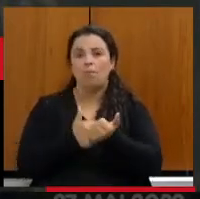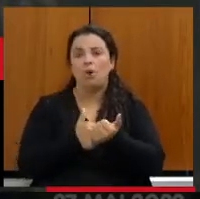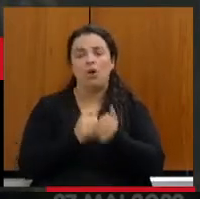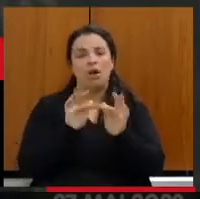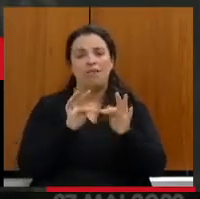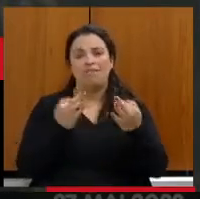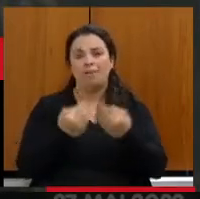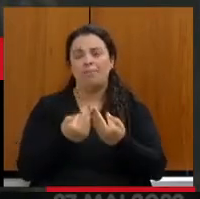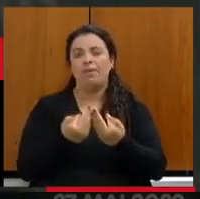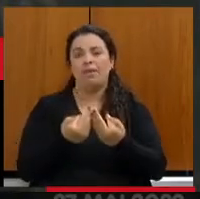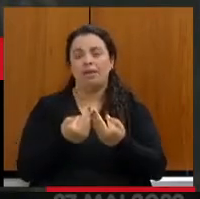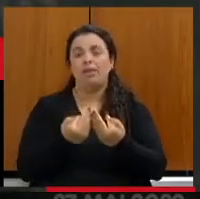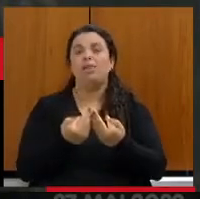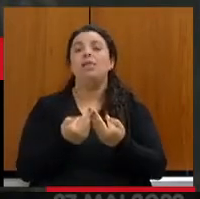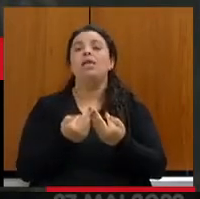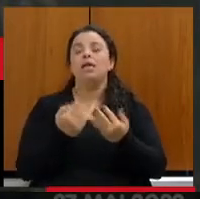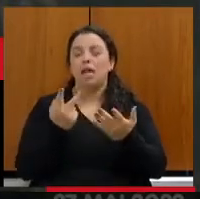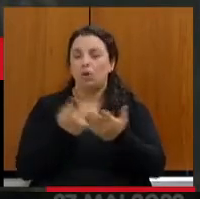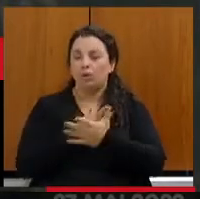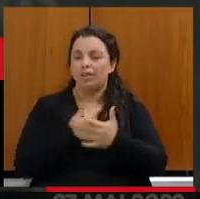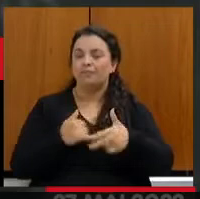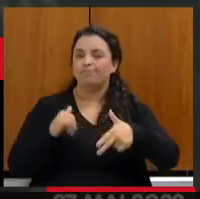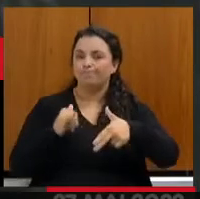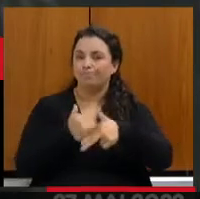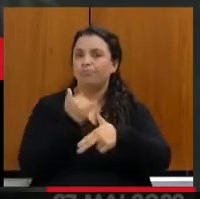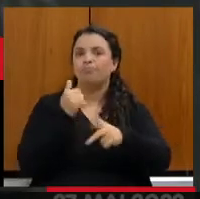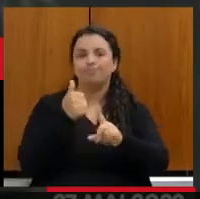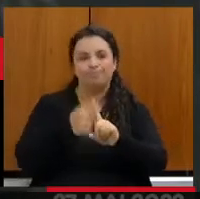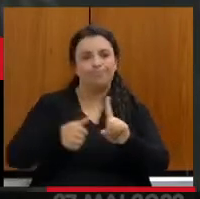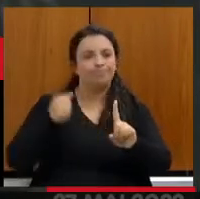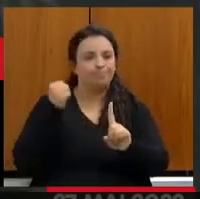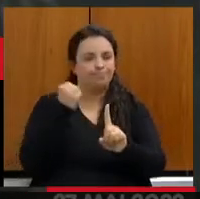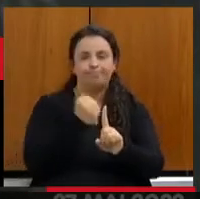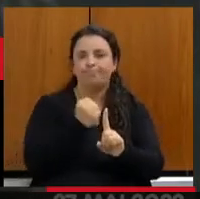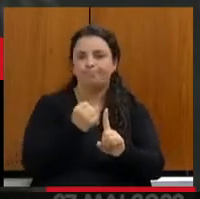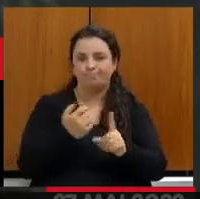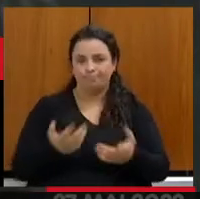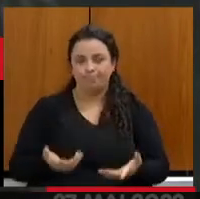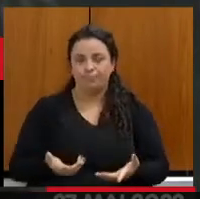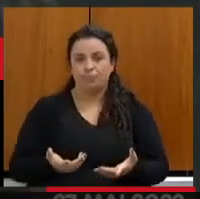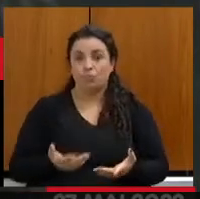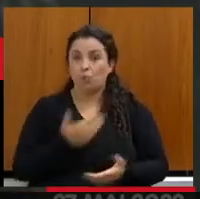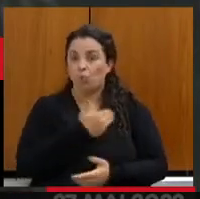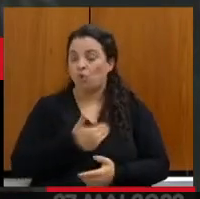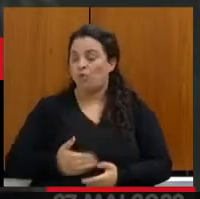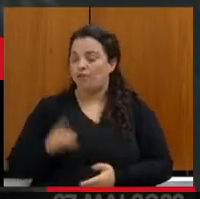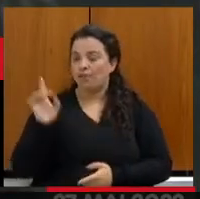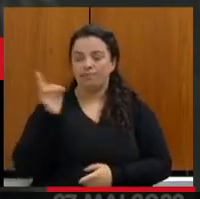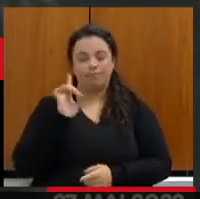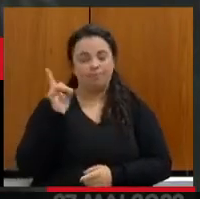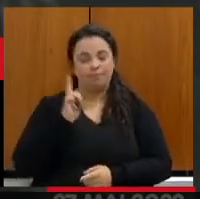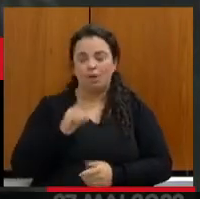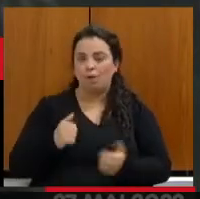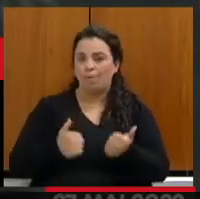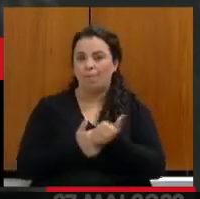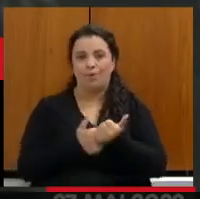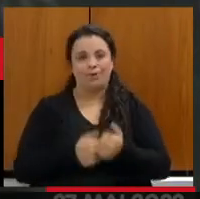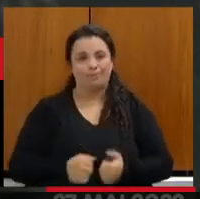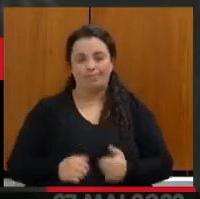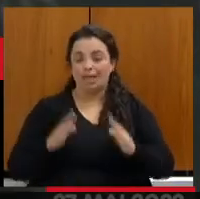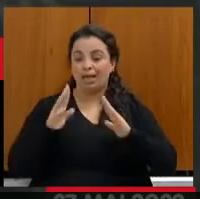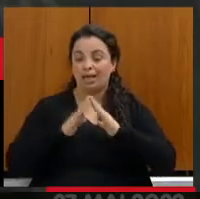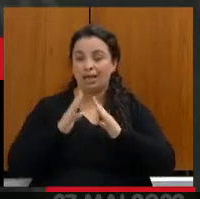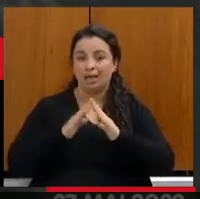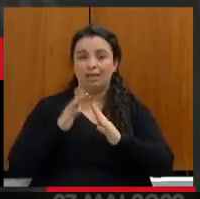feminicídio o governo não nos apóia os postos de saúde não tem condição